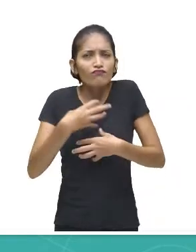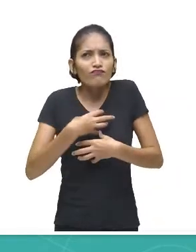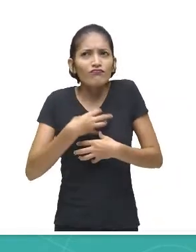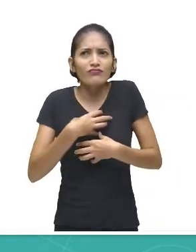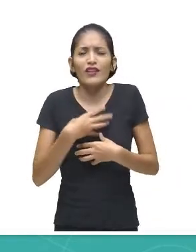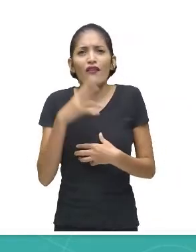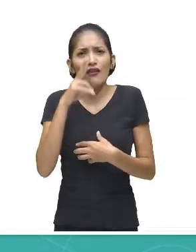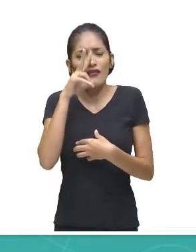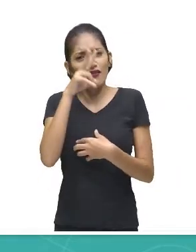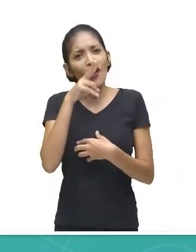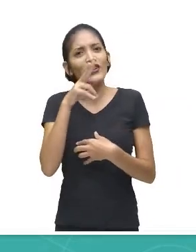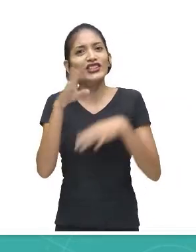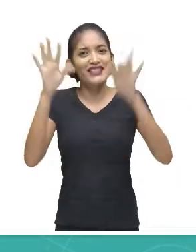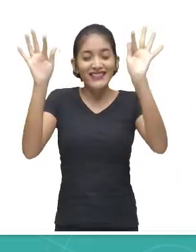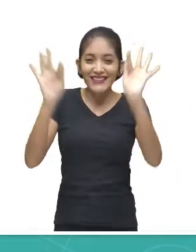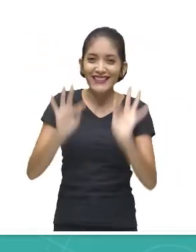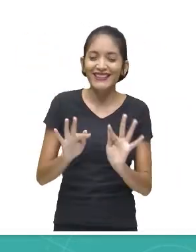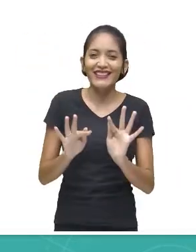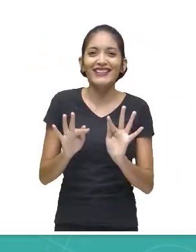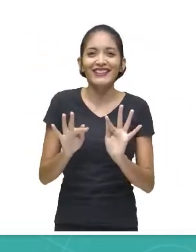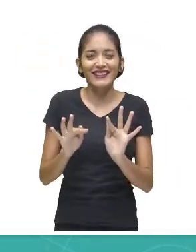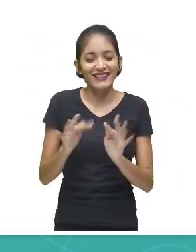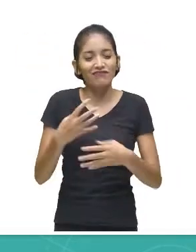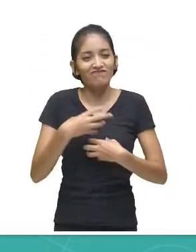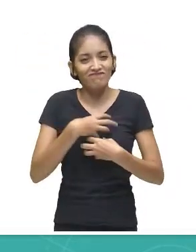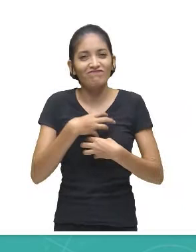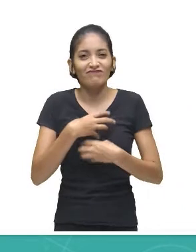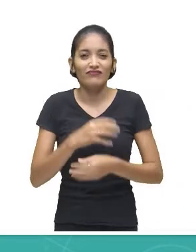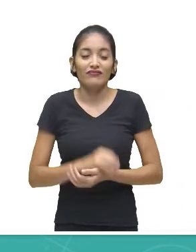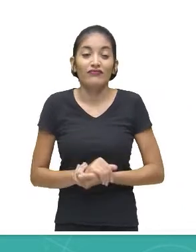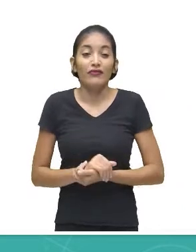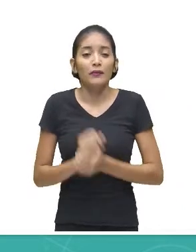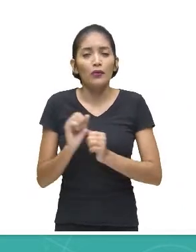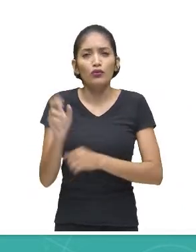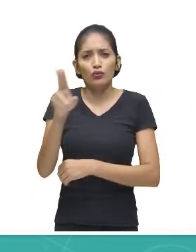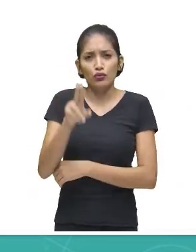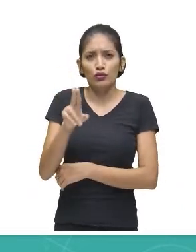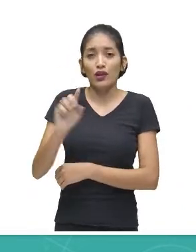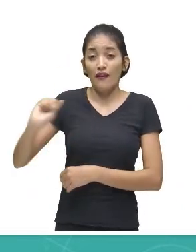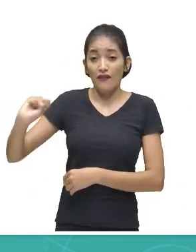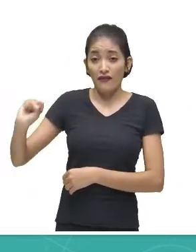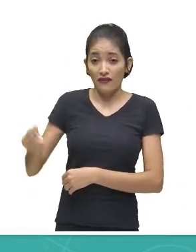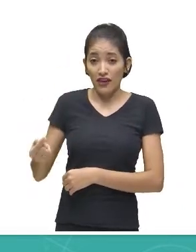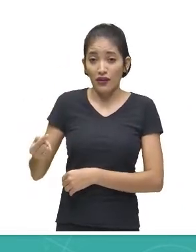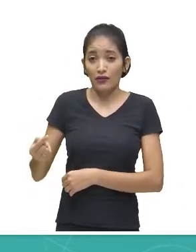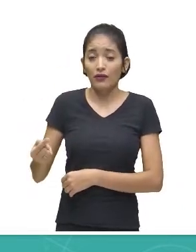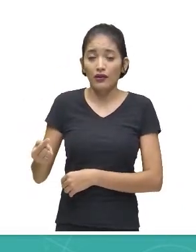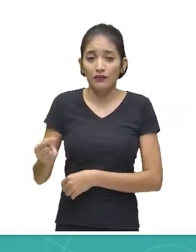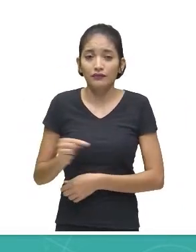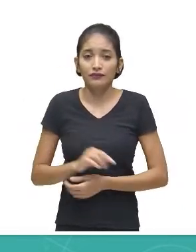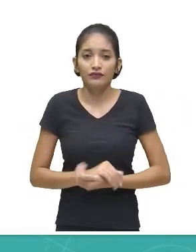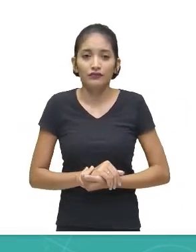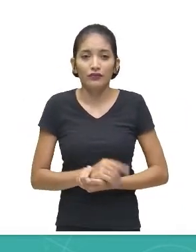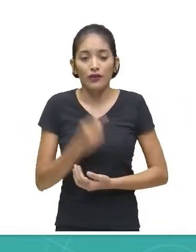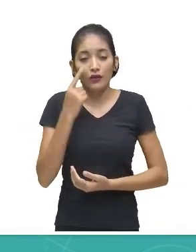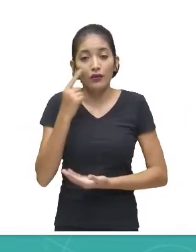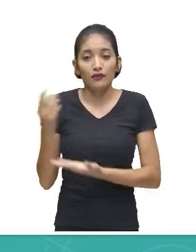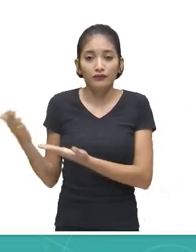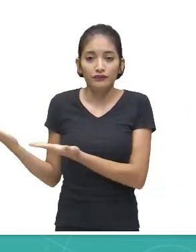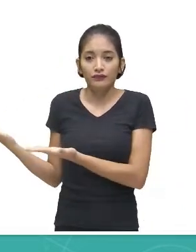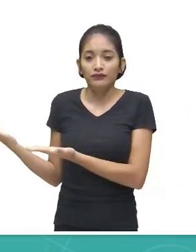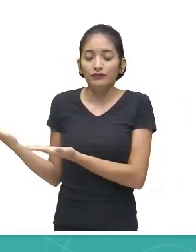quem sabe. Então, aqui, eu posso utilizar aqui uma vírgula, ó, me sinto mais forte, bem aqui,